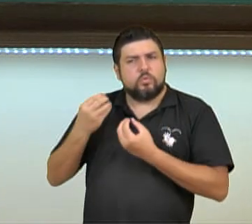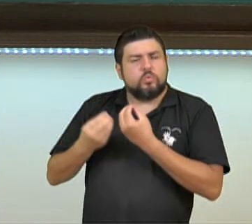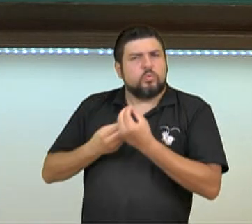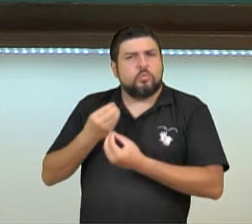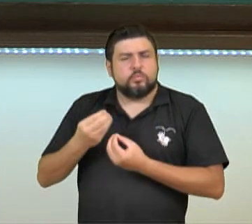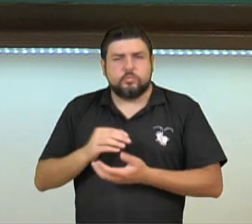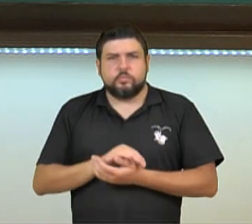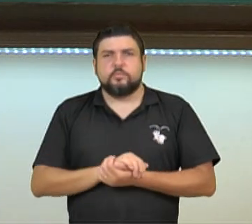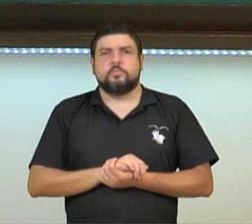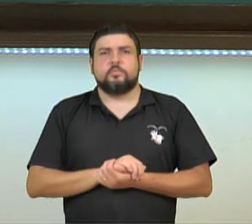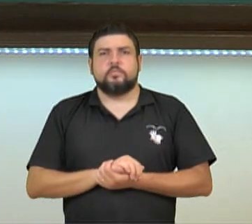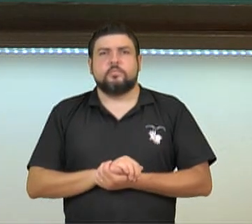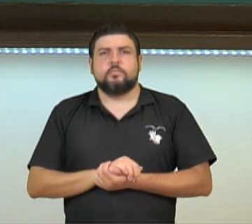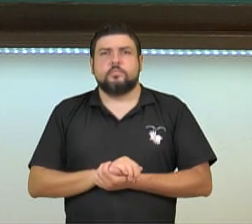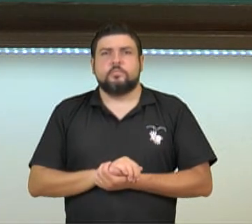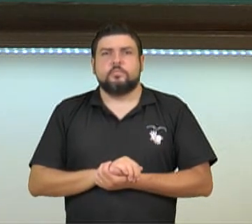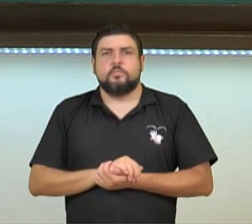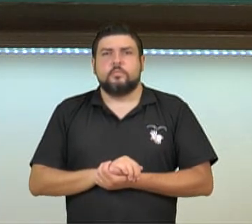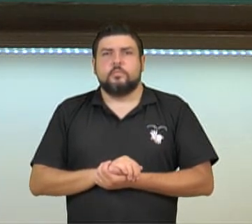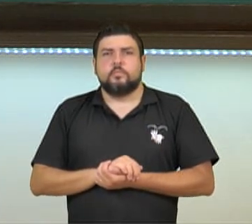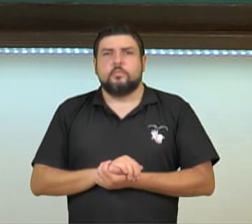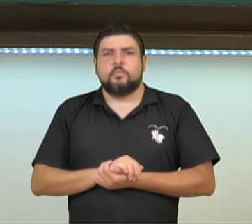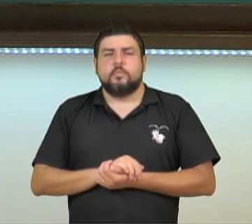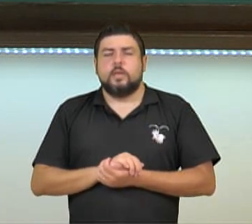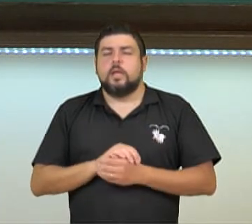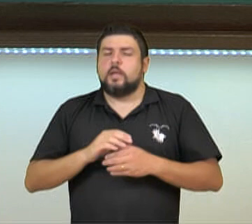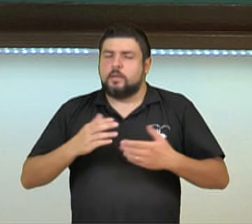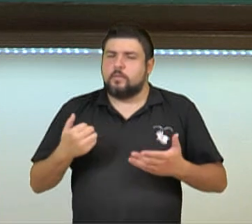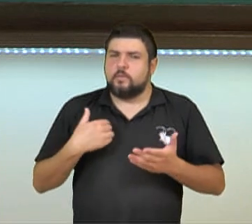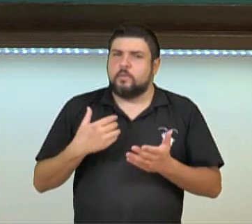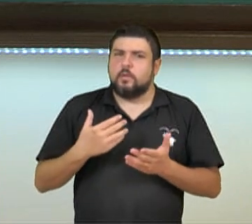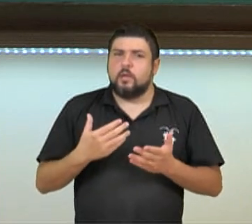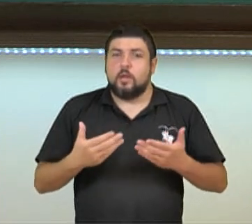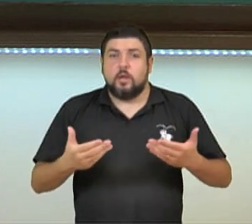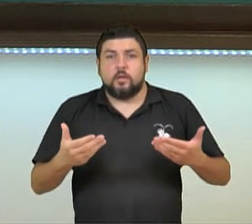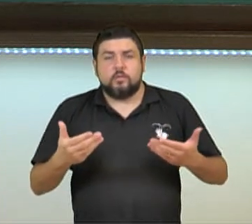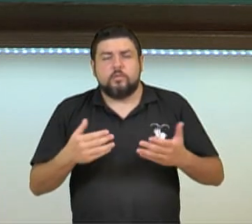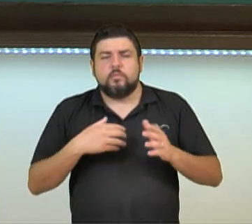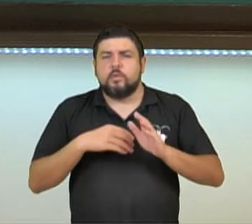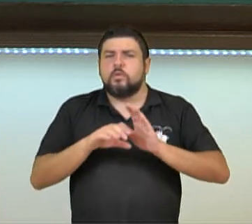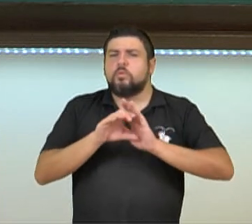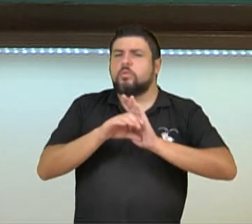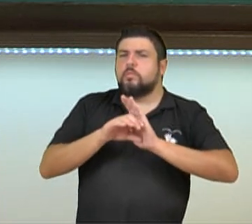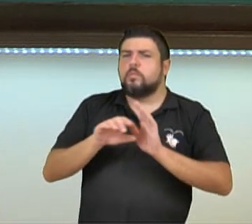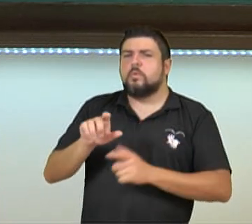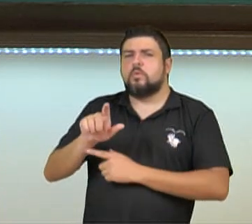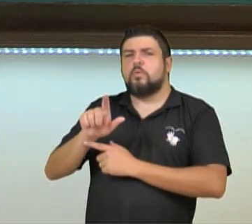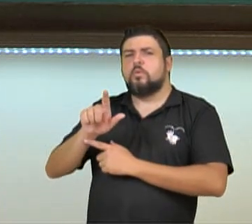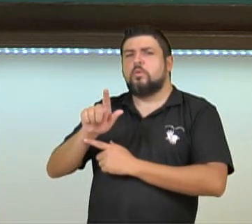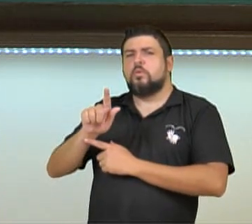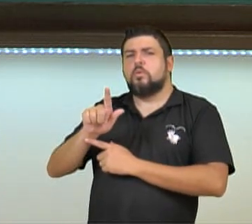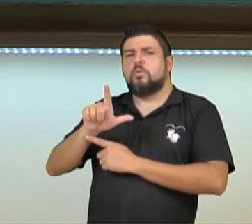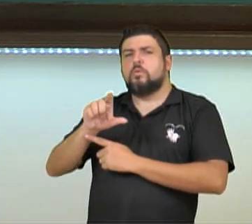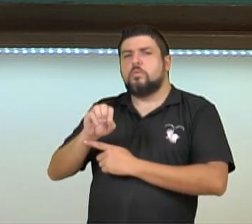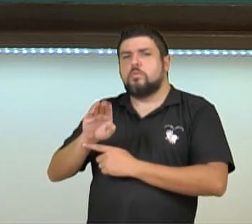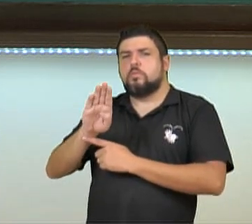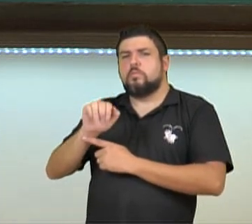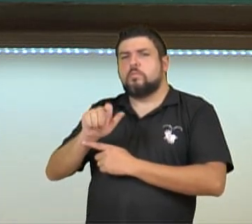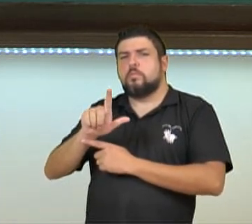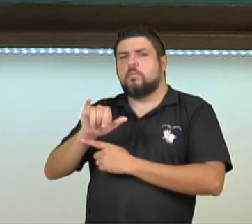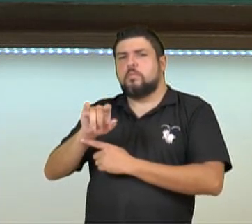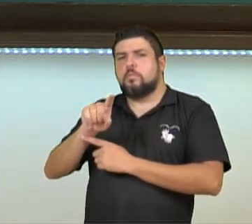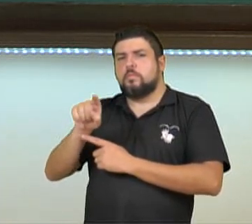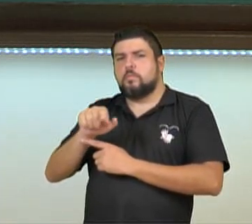informacional? Bom, para que isso seja atingido, inicialmente nós temos que conceituar a palavra globalização. A palavra